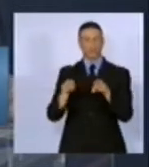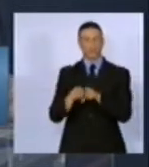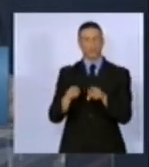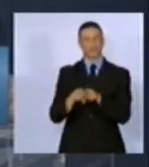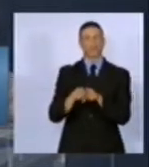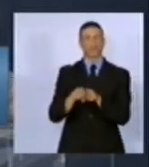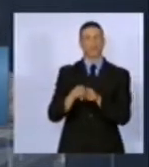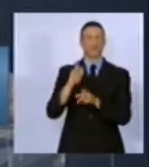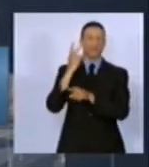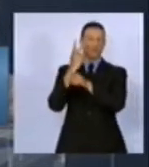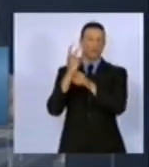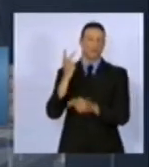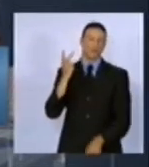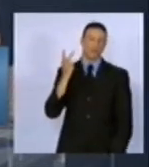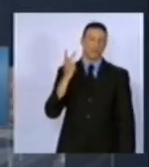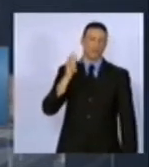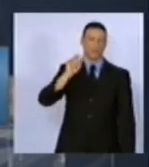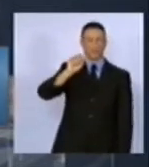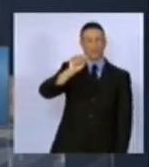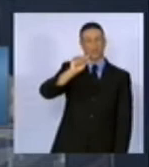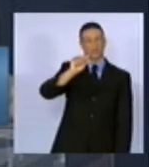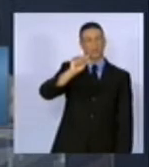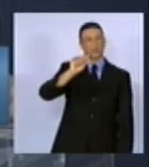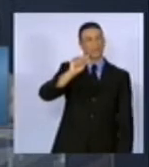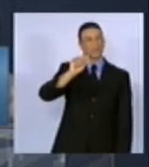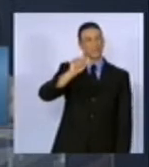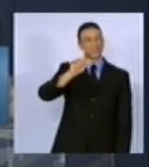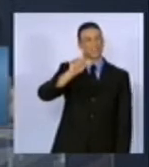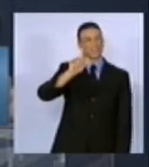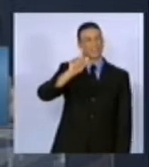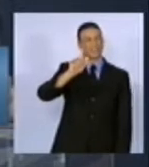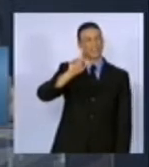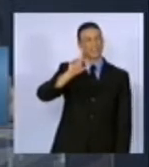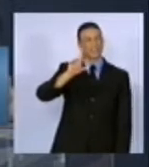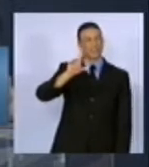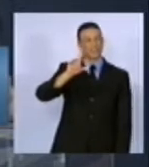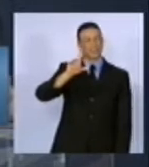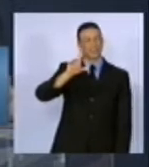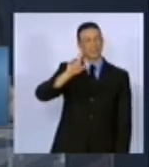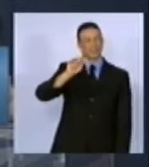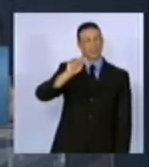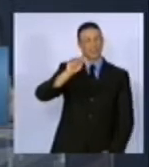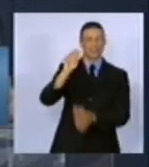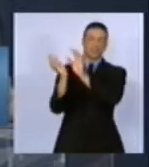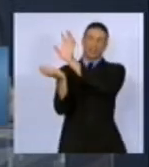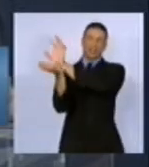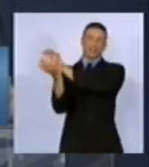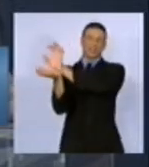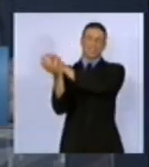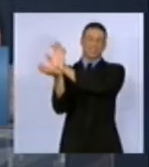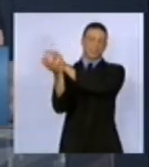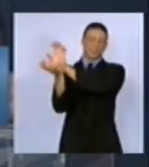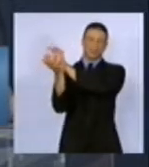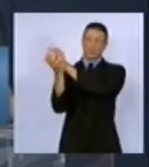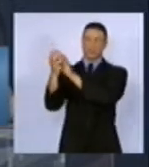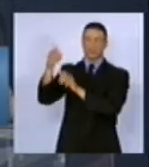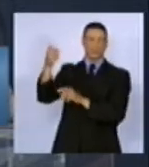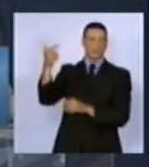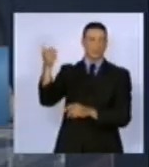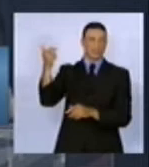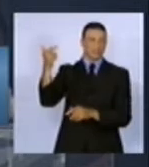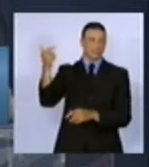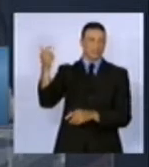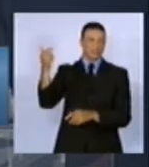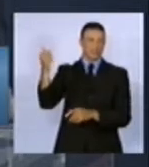com vinte por cento do PIB do Estado de vendas do setor sucroenergético em Pernambuco doze por cento enquanto